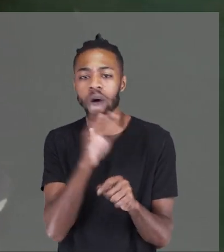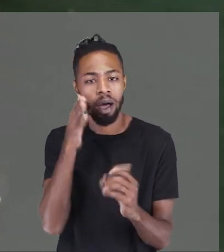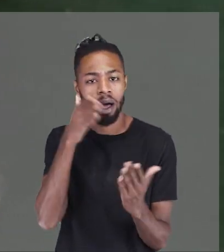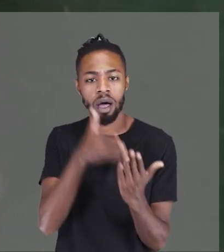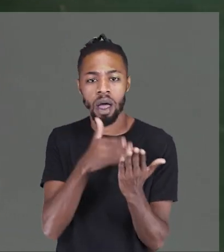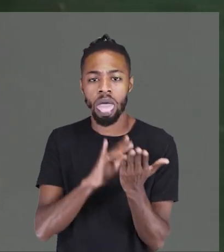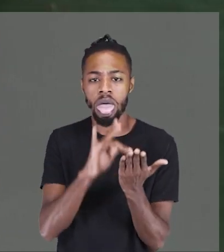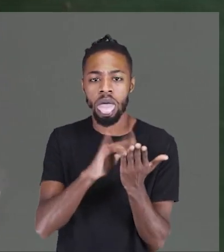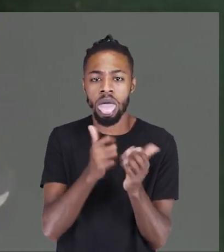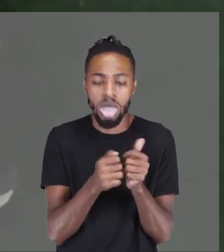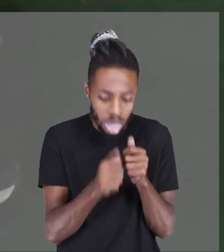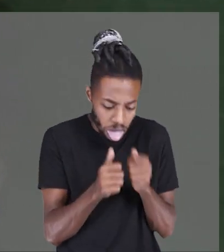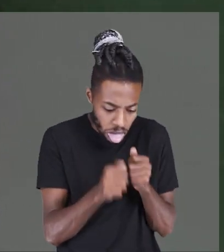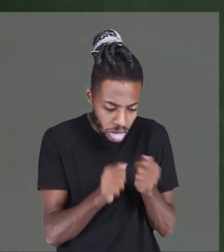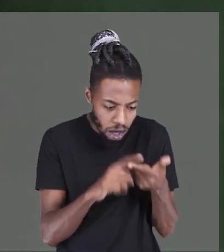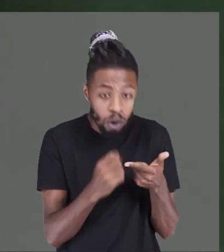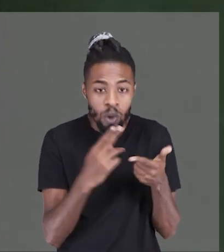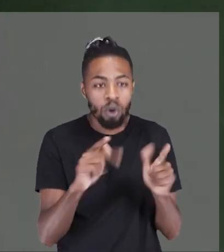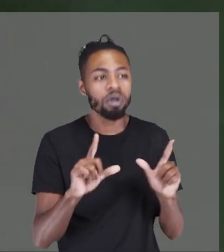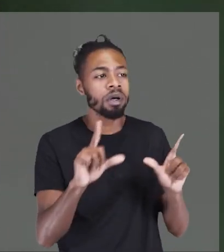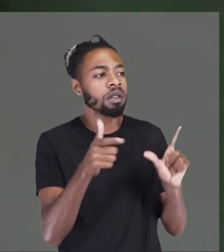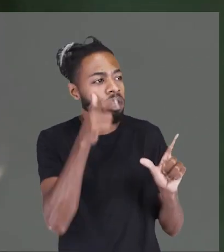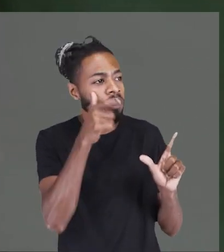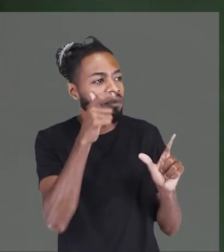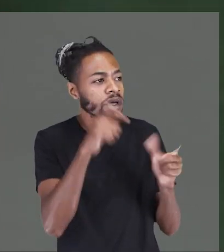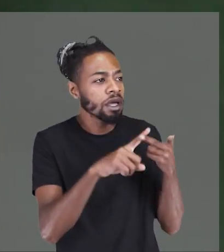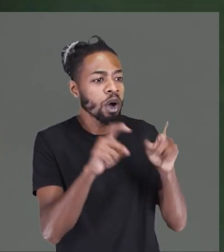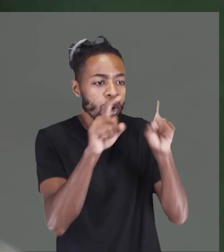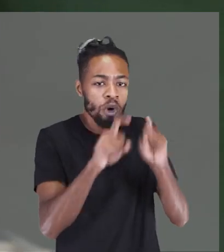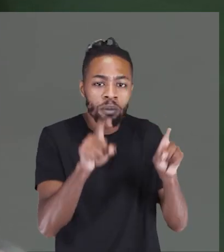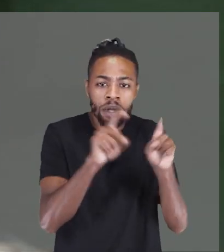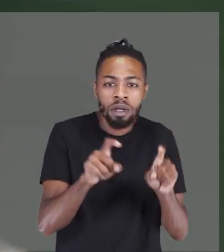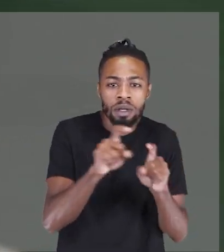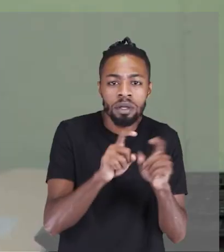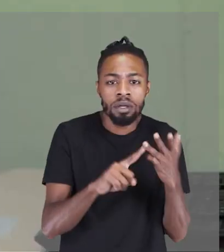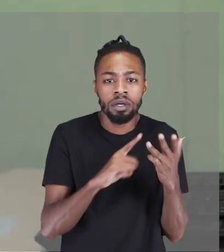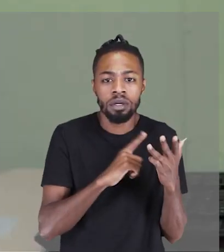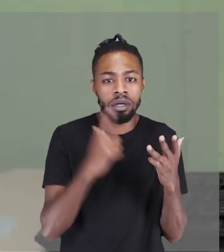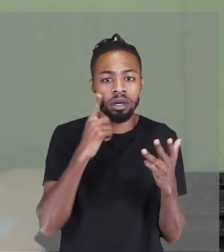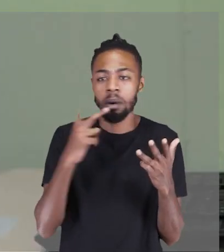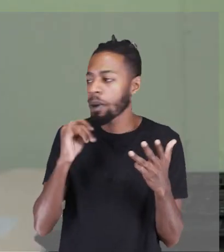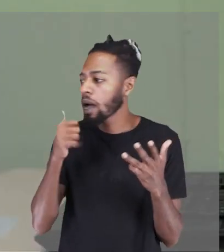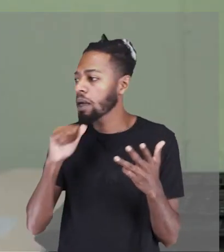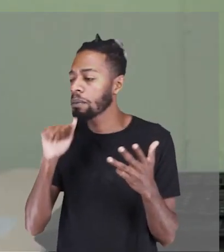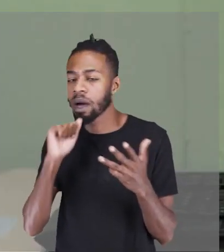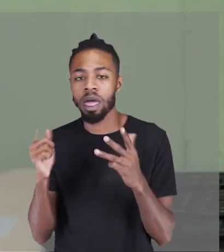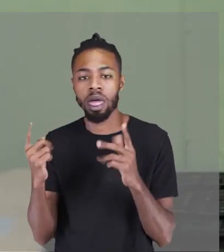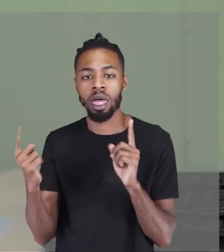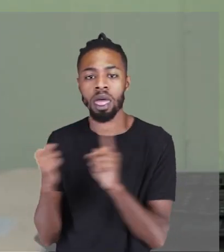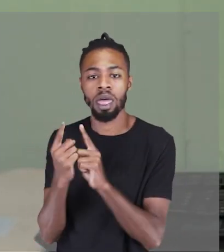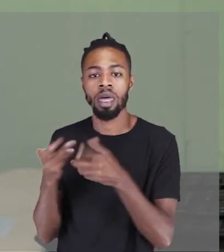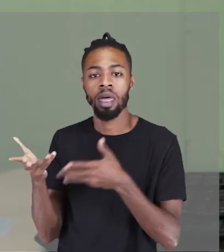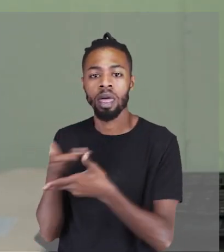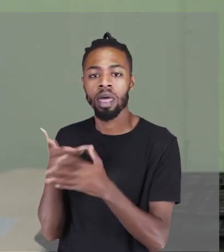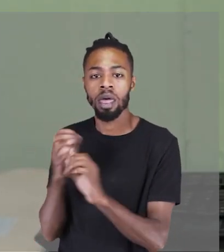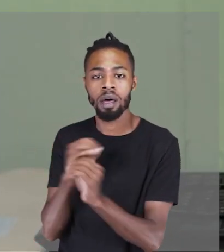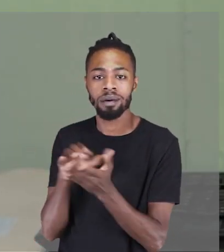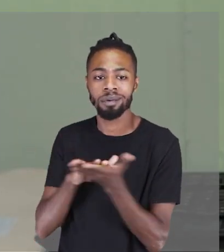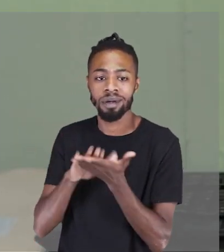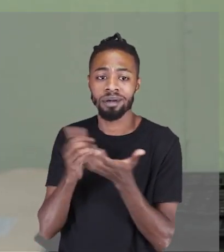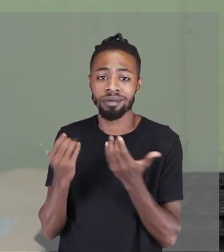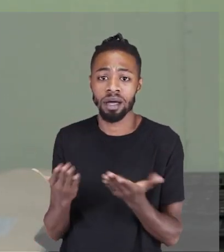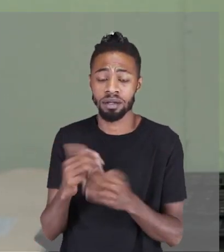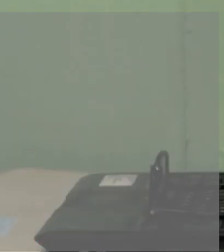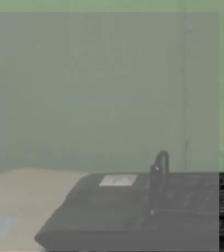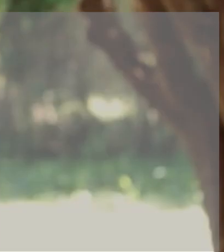com o celular, só com a TV, só com o computador e com o dinheiro. Onde que está a nossa relação enquanto